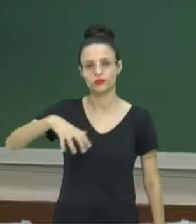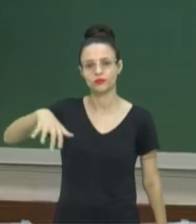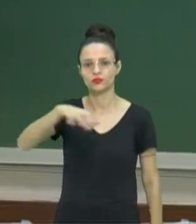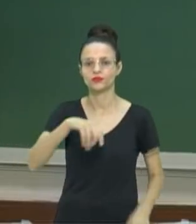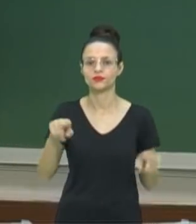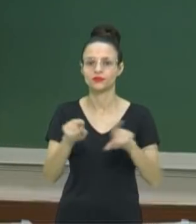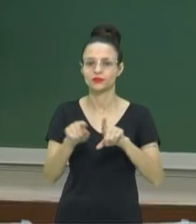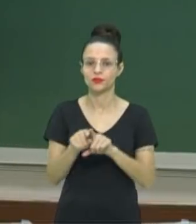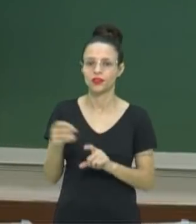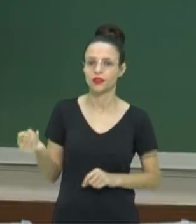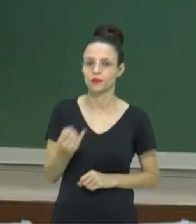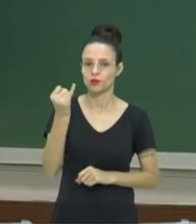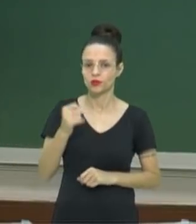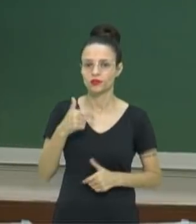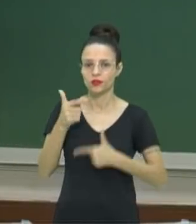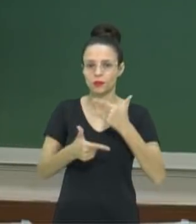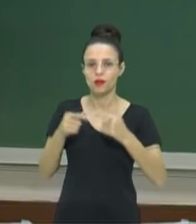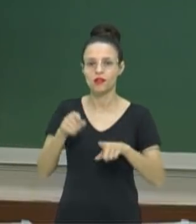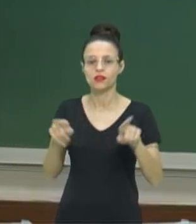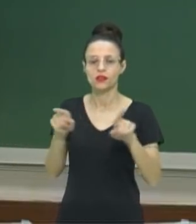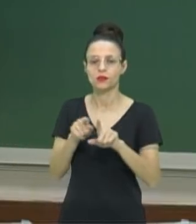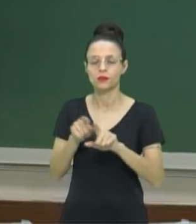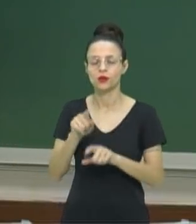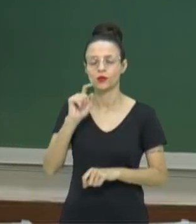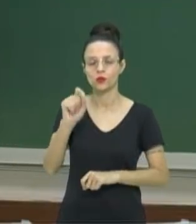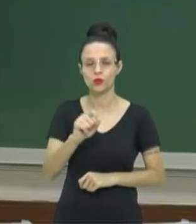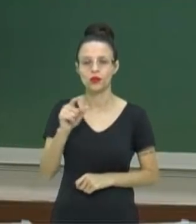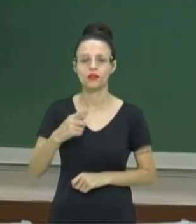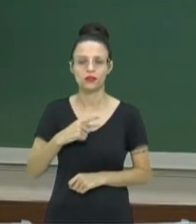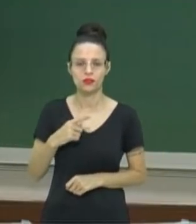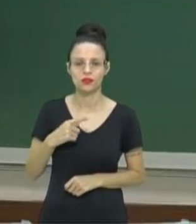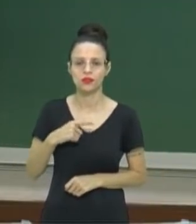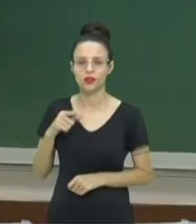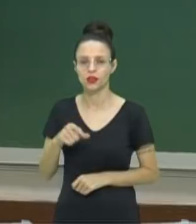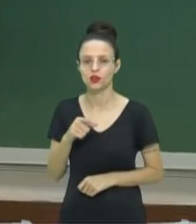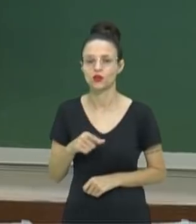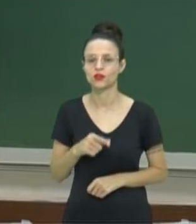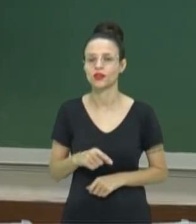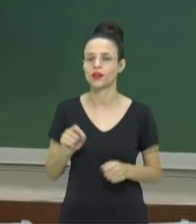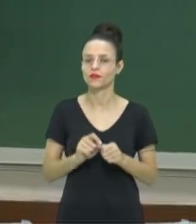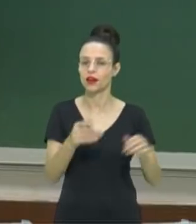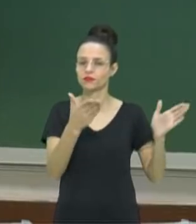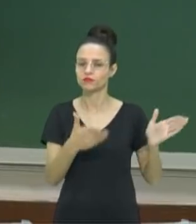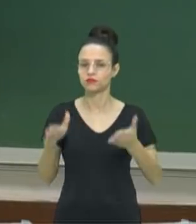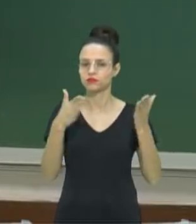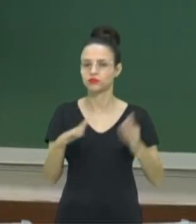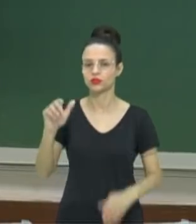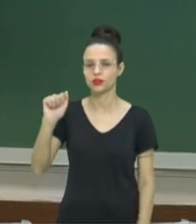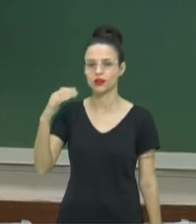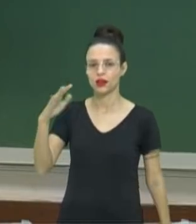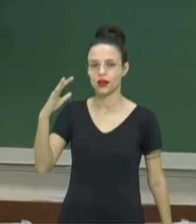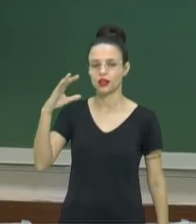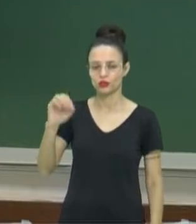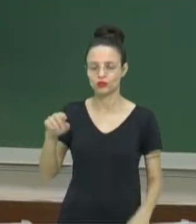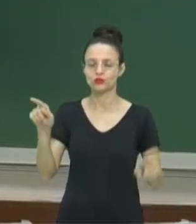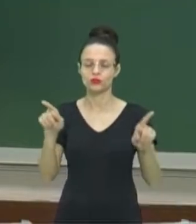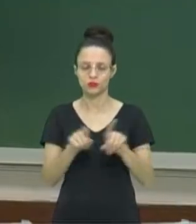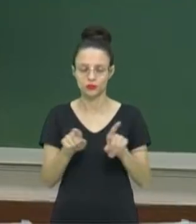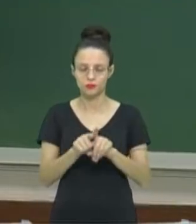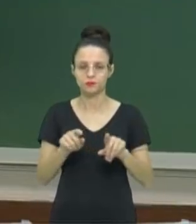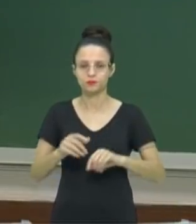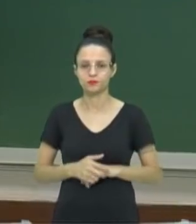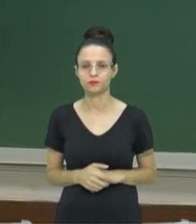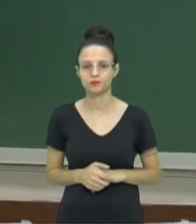importante ali atividade. Além disso, é utilizado ali na produção de aço e na produção de fertilizantes